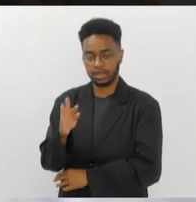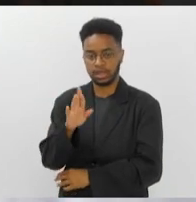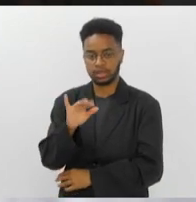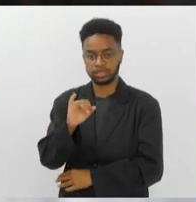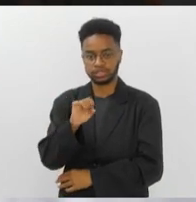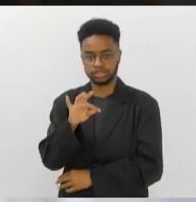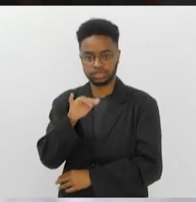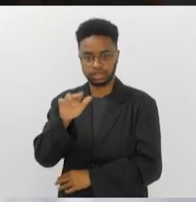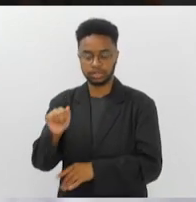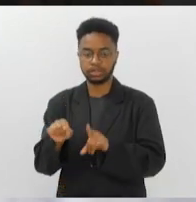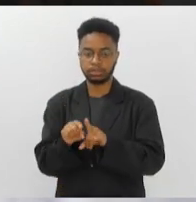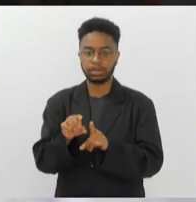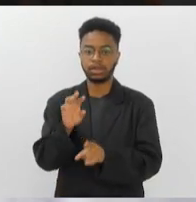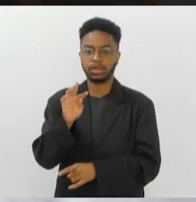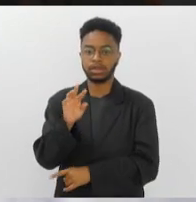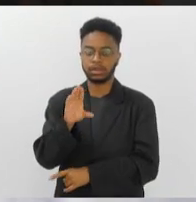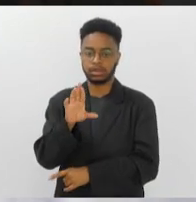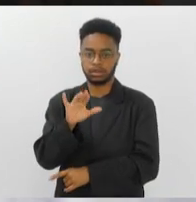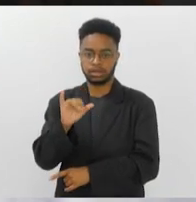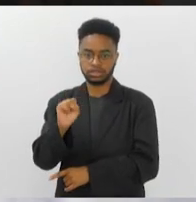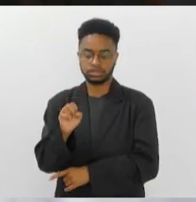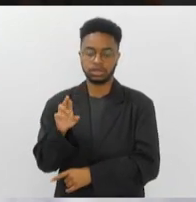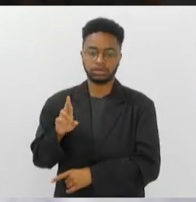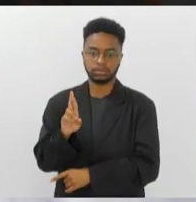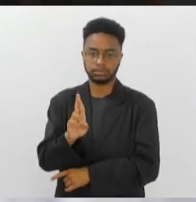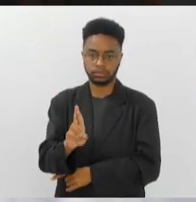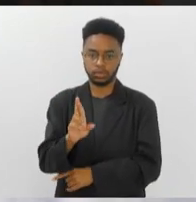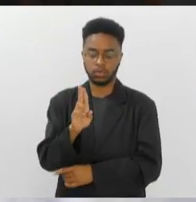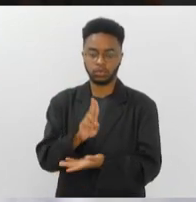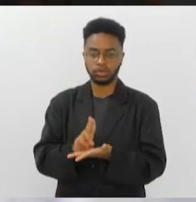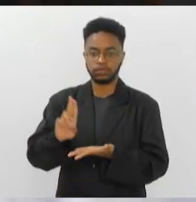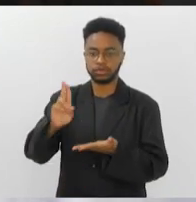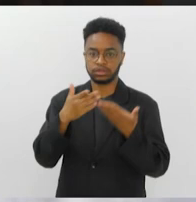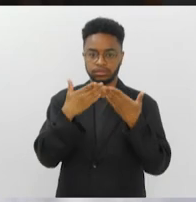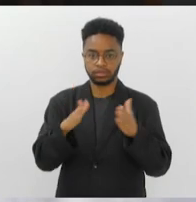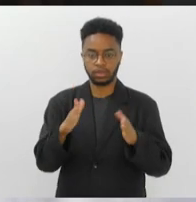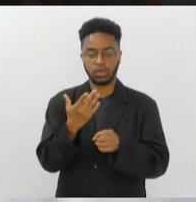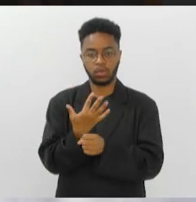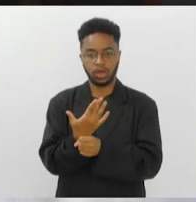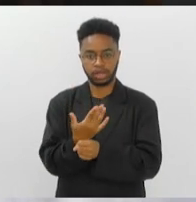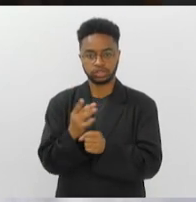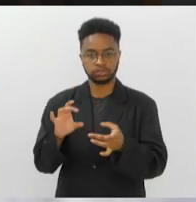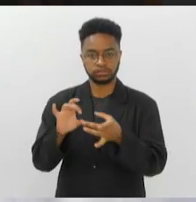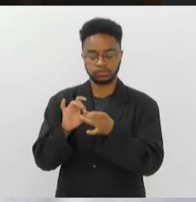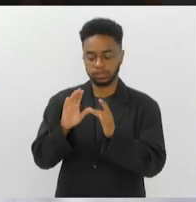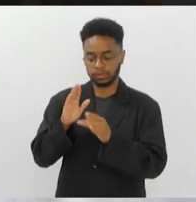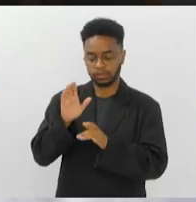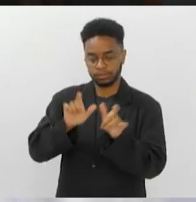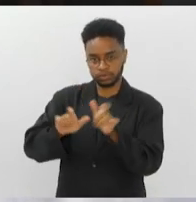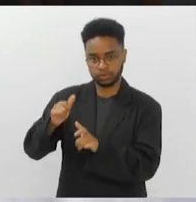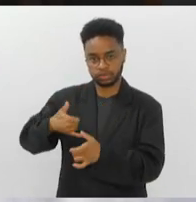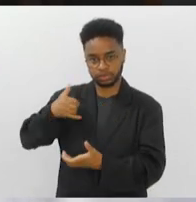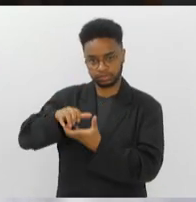Cristi Campelo, representante da Universidade Aberta da Terceira Idade, da UERJ. Obrigado pela presença.